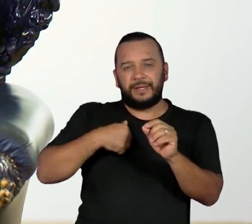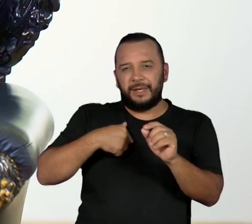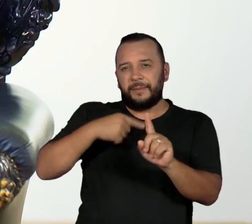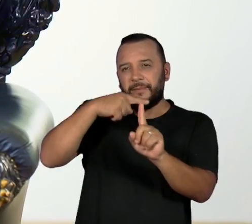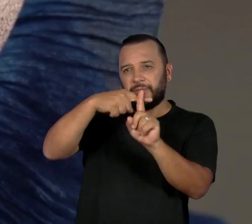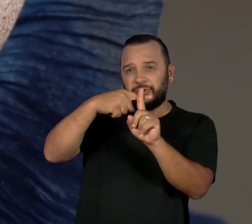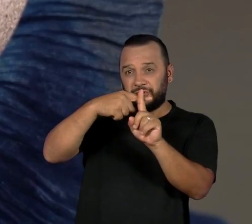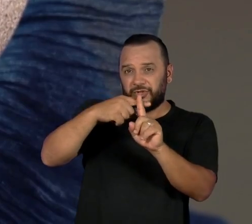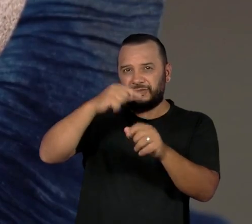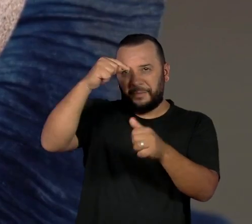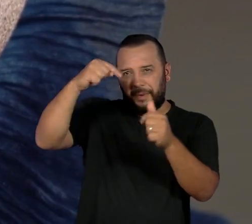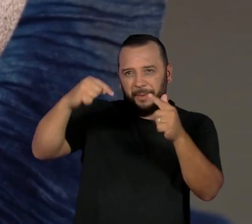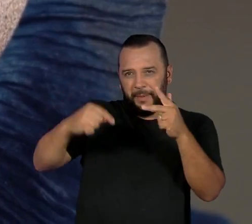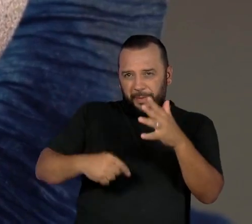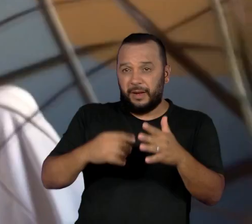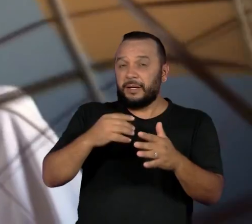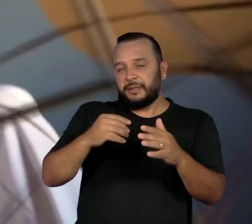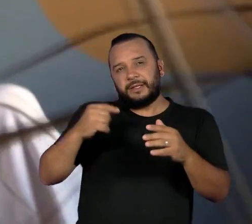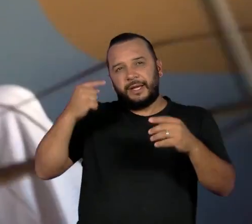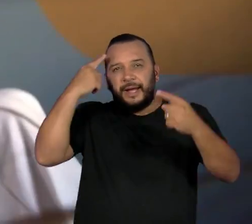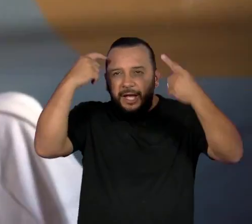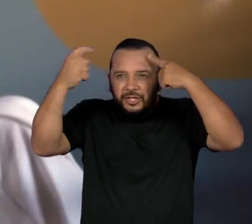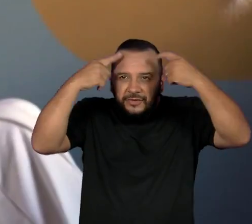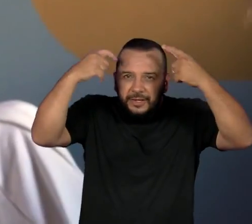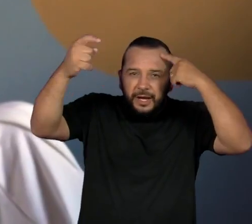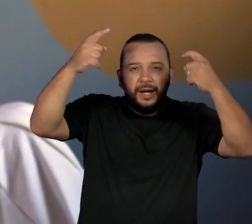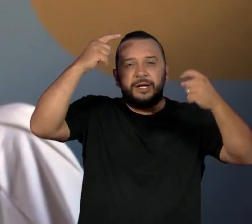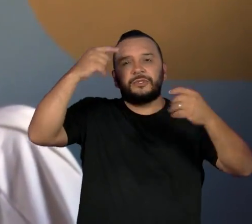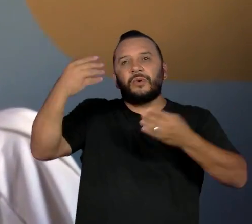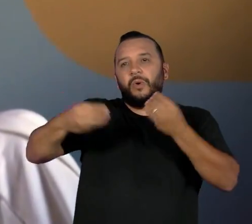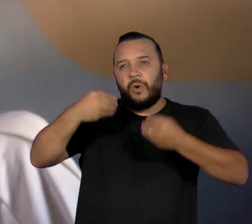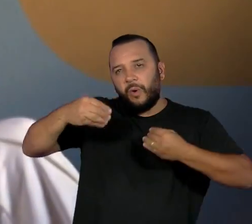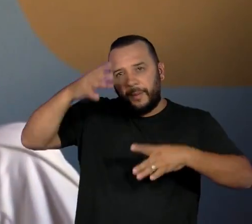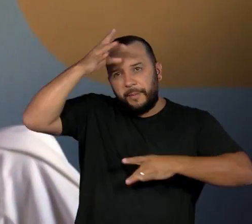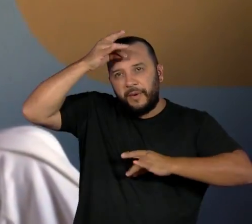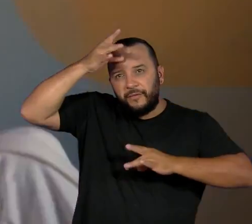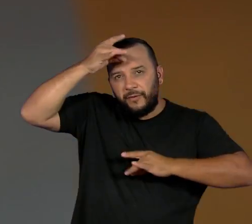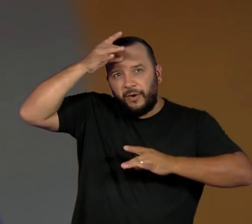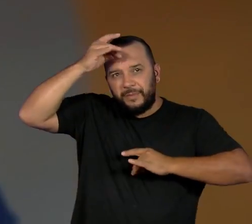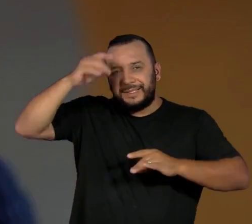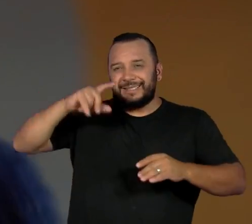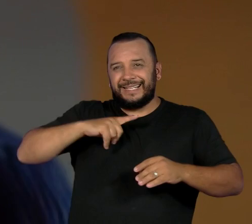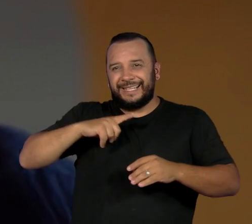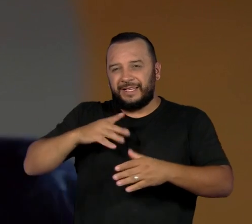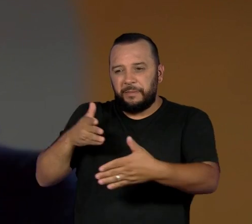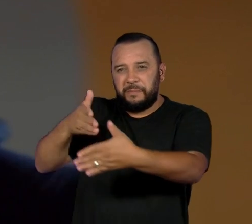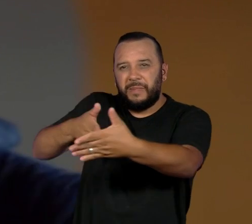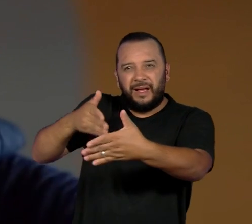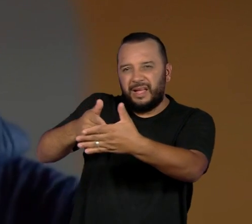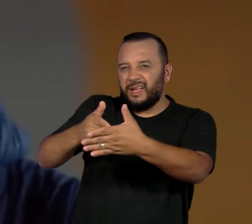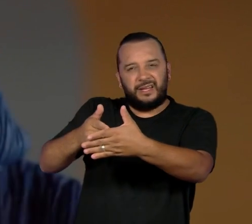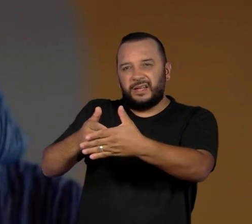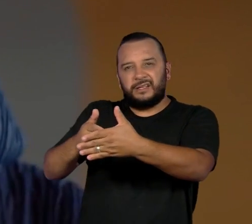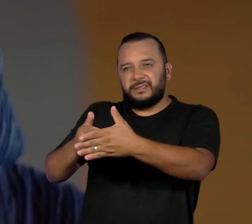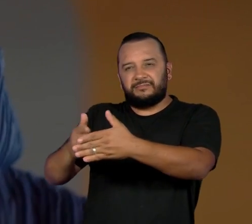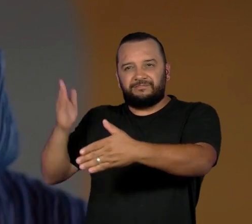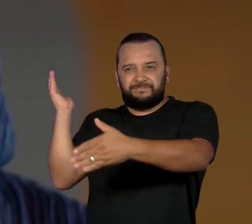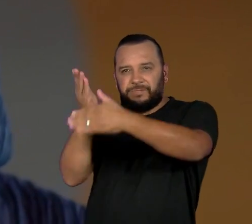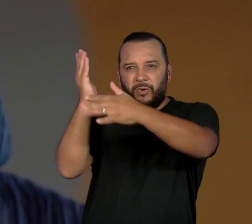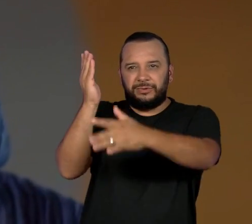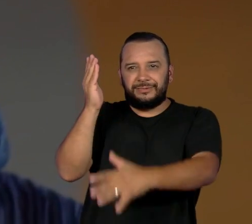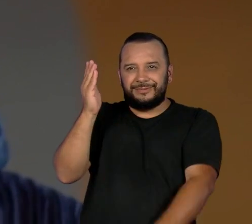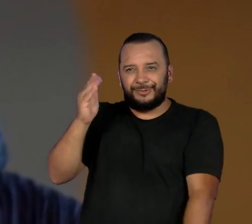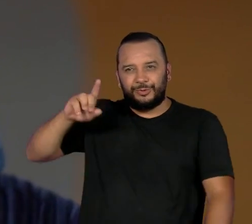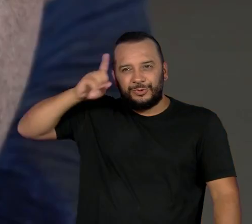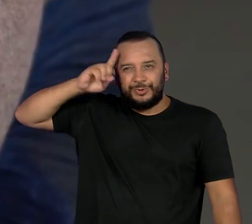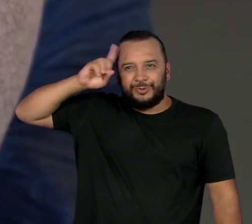criatividade, sobre a performance. Eu acho que tudo isso supera todas as barreiras que a gente tem que enfrentar todos os dias. O próprio